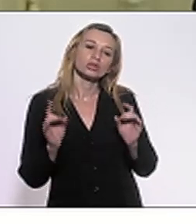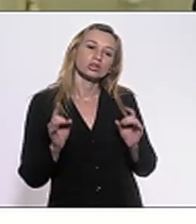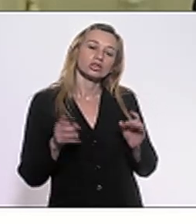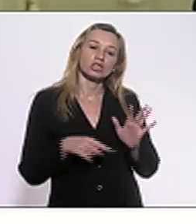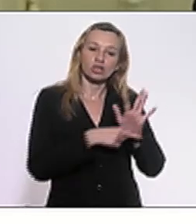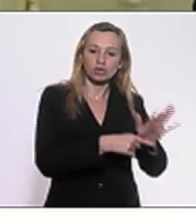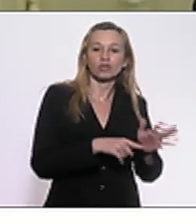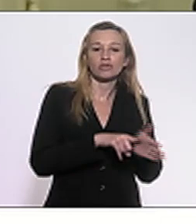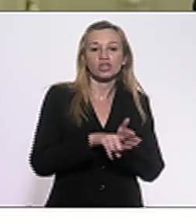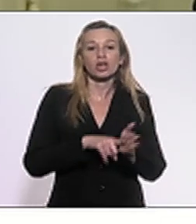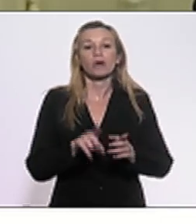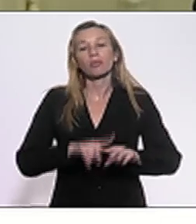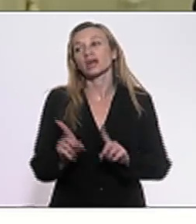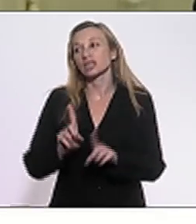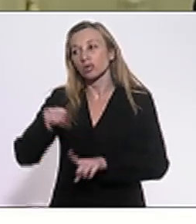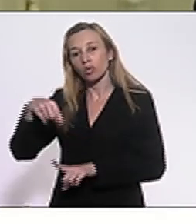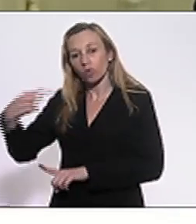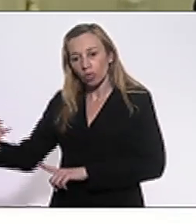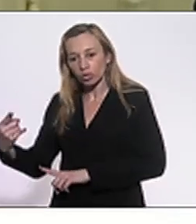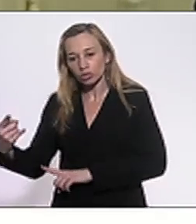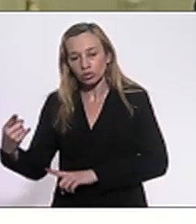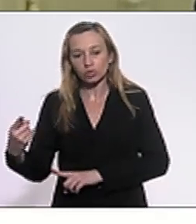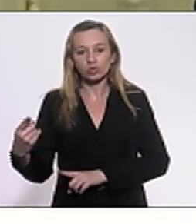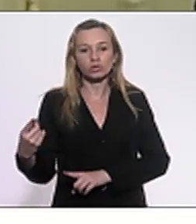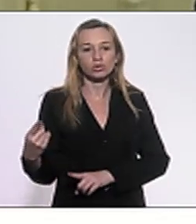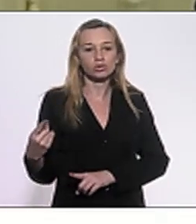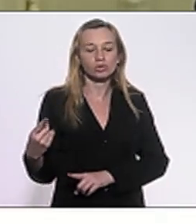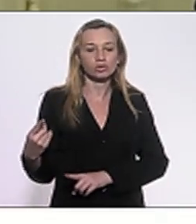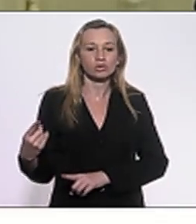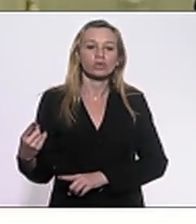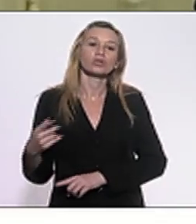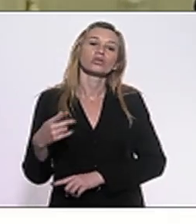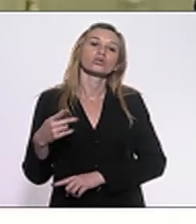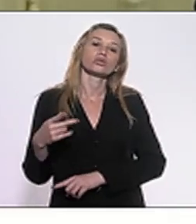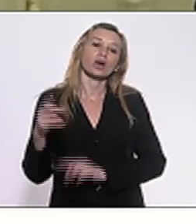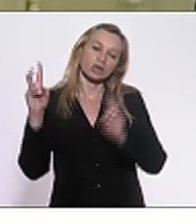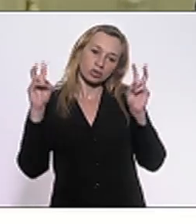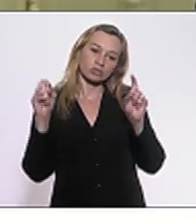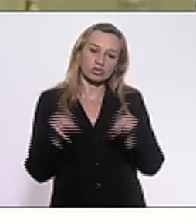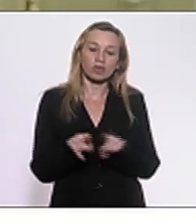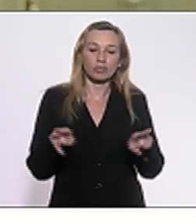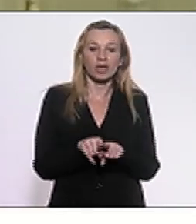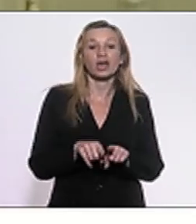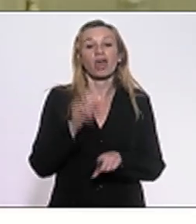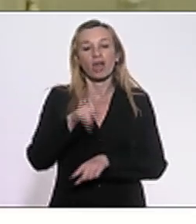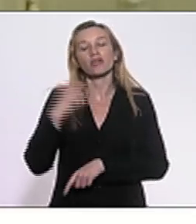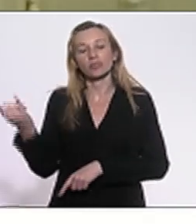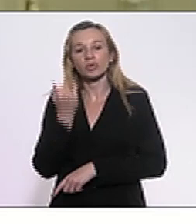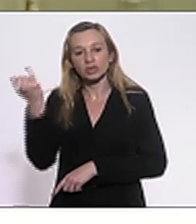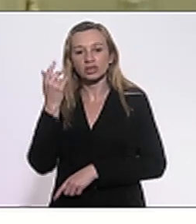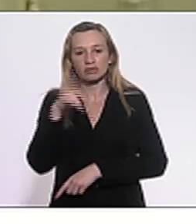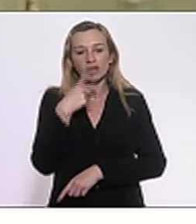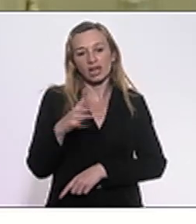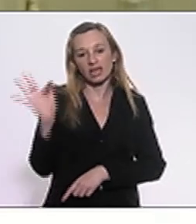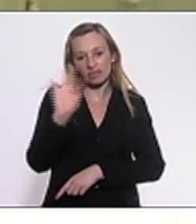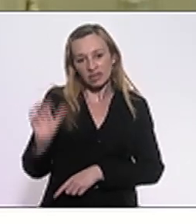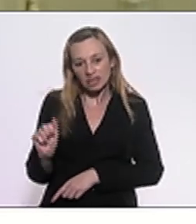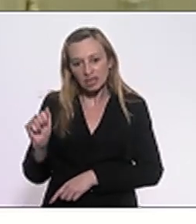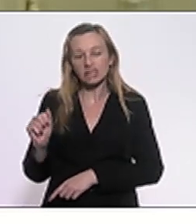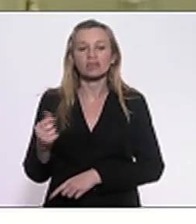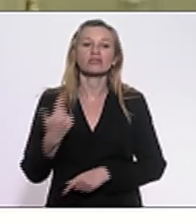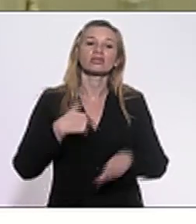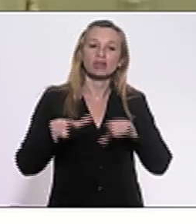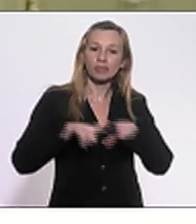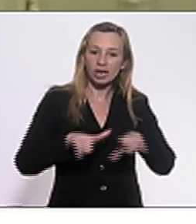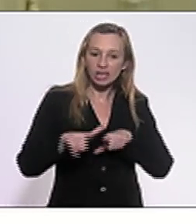fiscais, mas é uma outra vertente, né? É importante colocar que a Fazenda vem